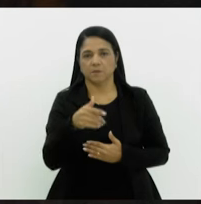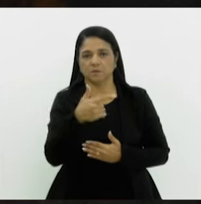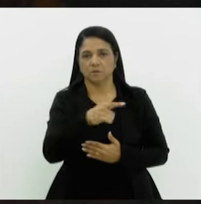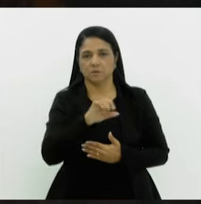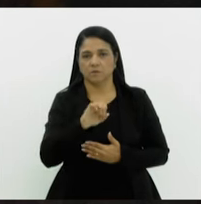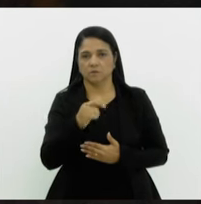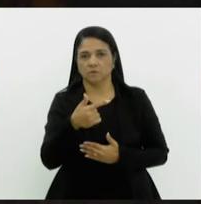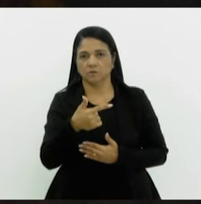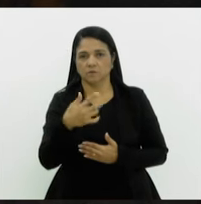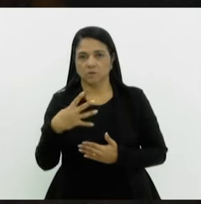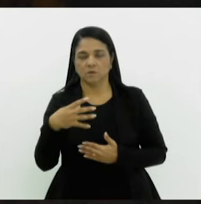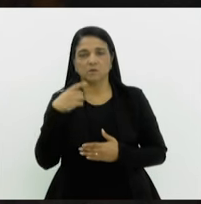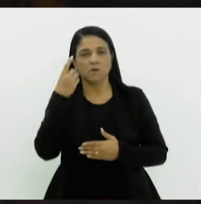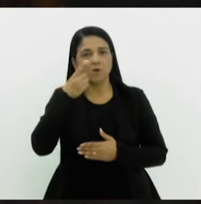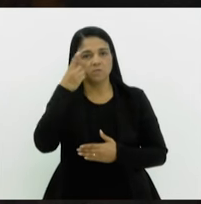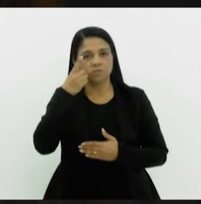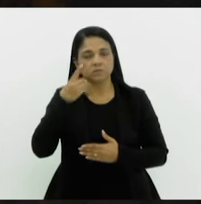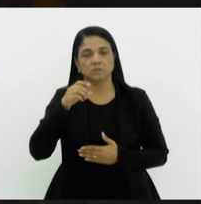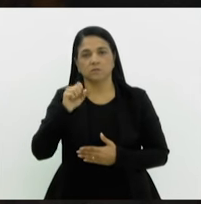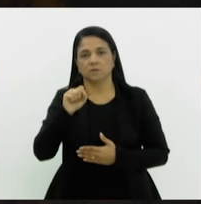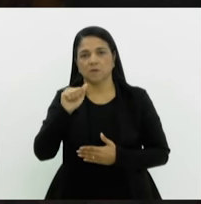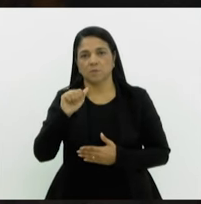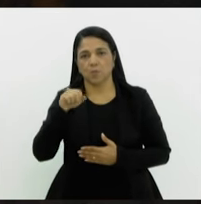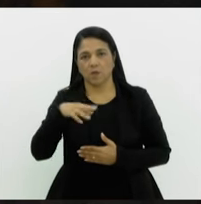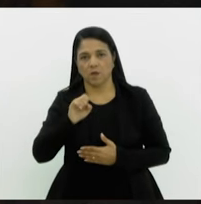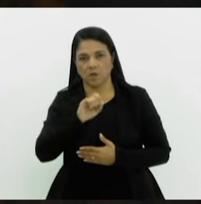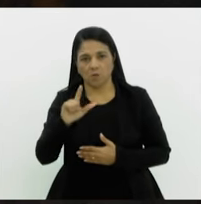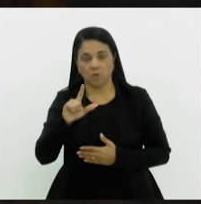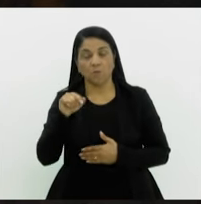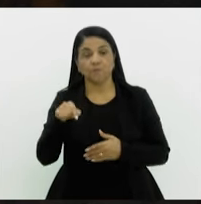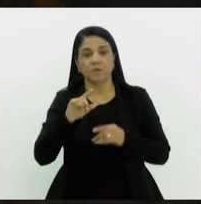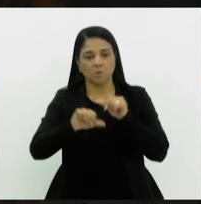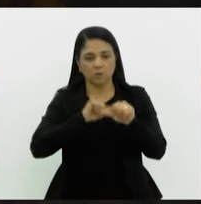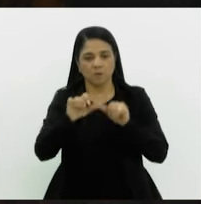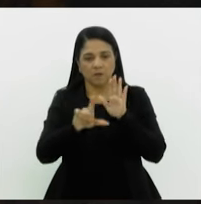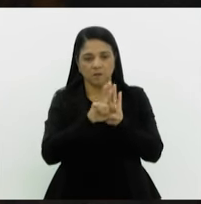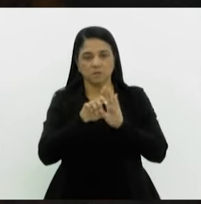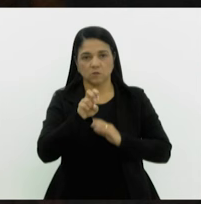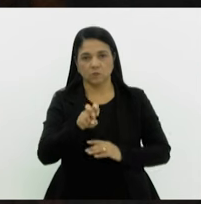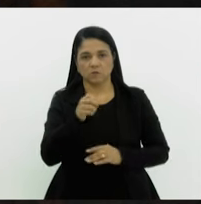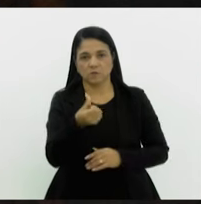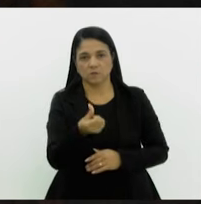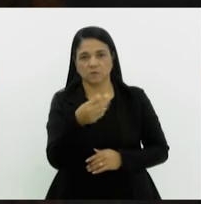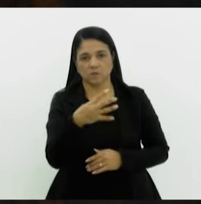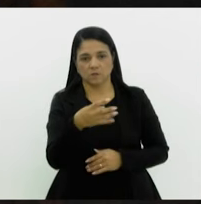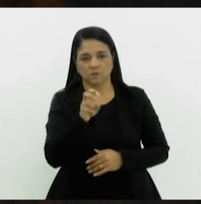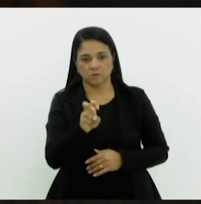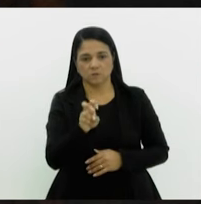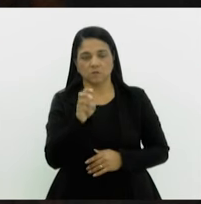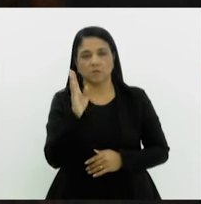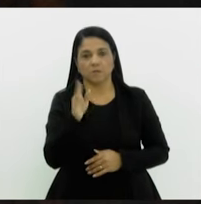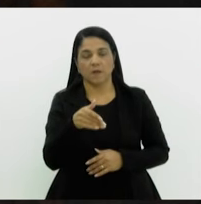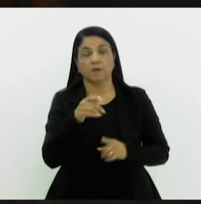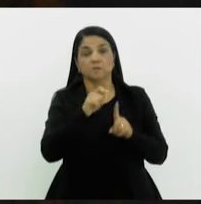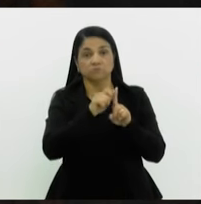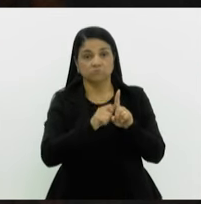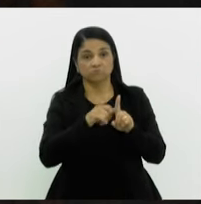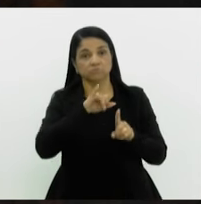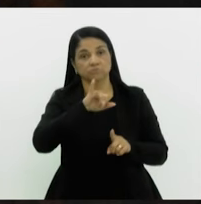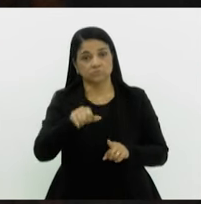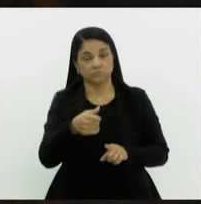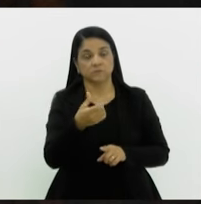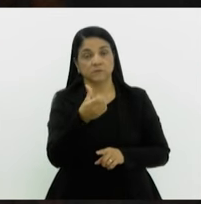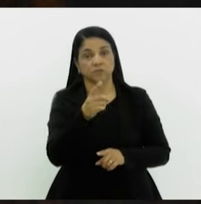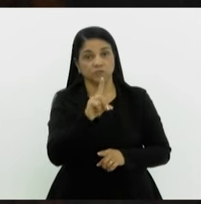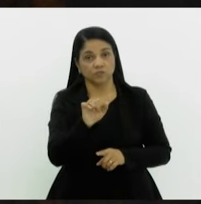3.064-2024, de autoria do deputado Samuel Malafaia, que altera a lei número 5.645, de 6 de janeiro